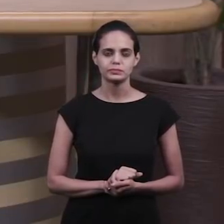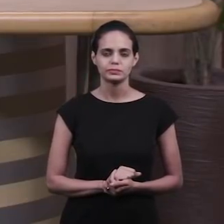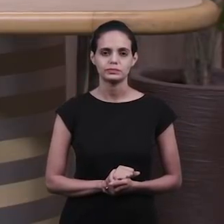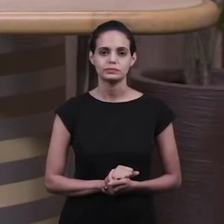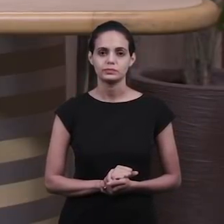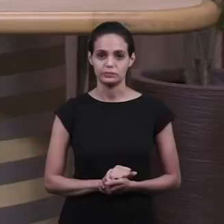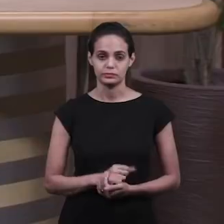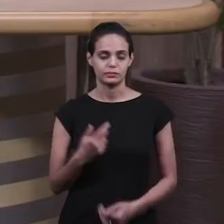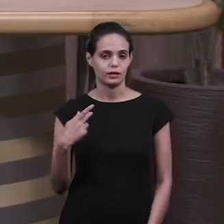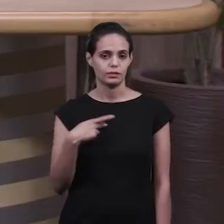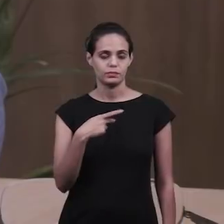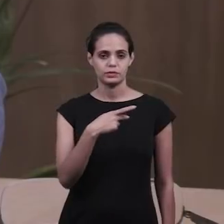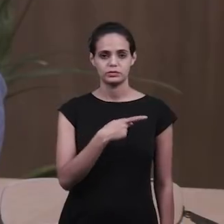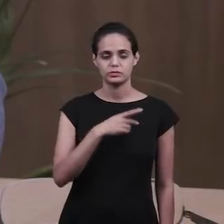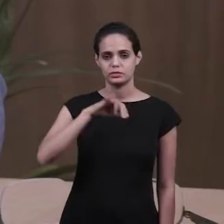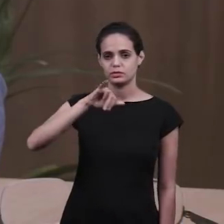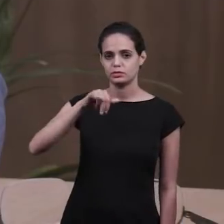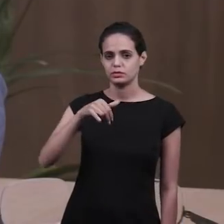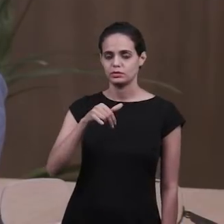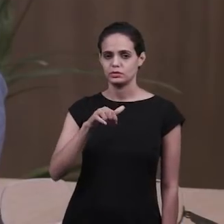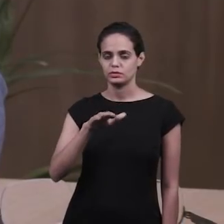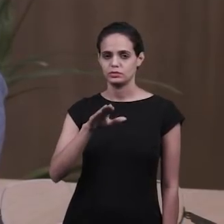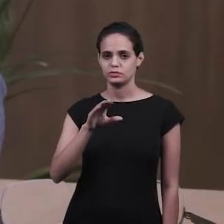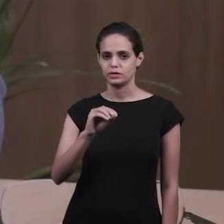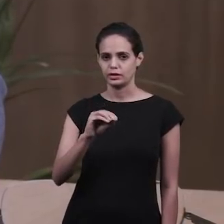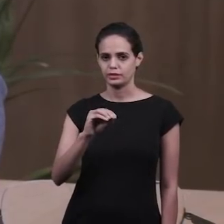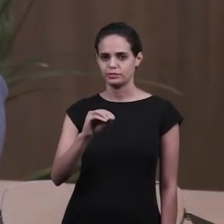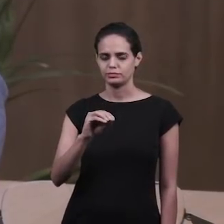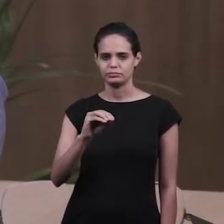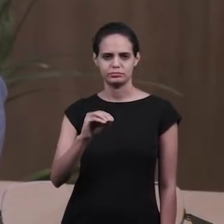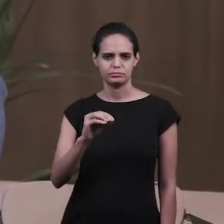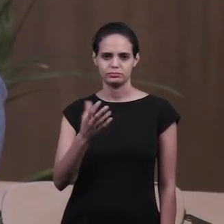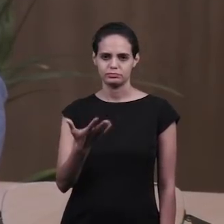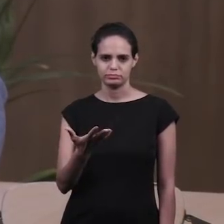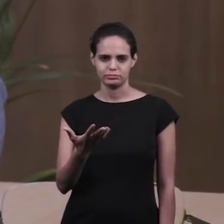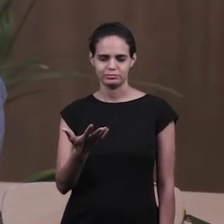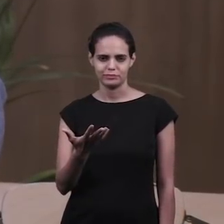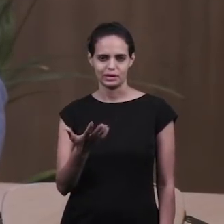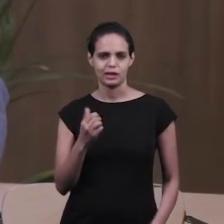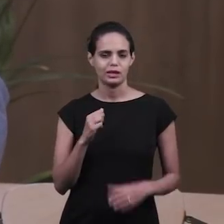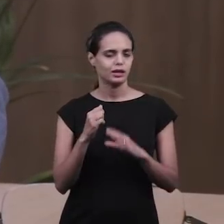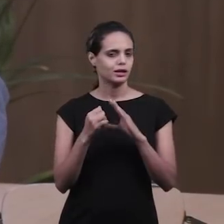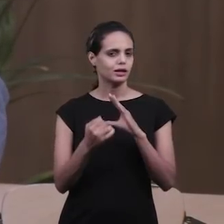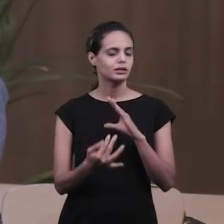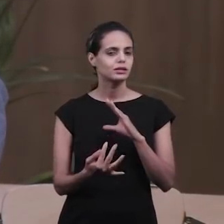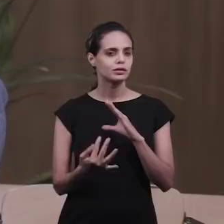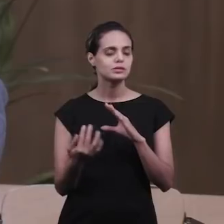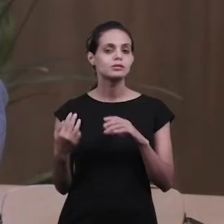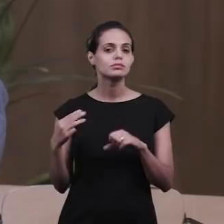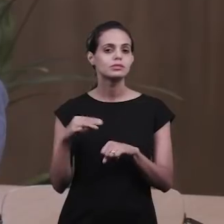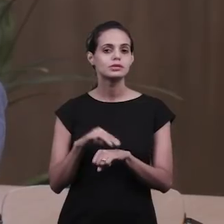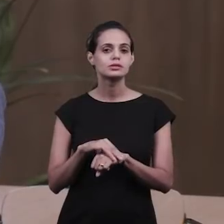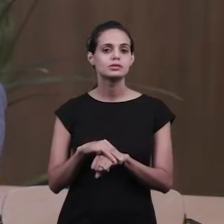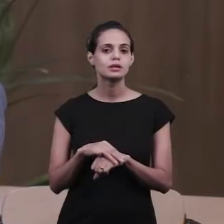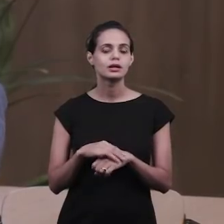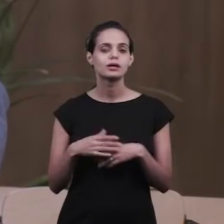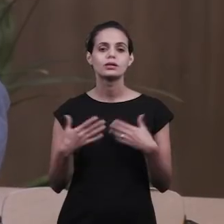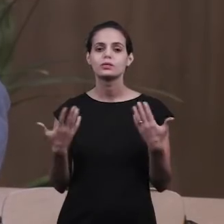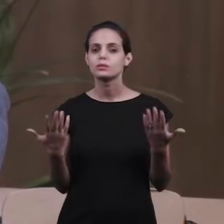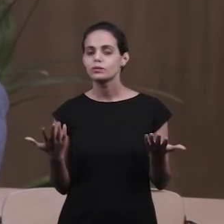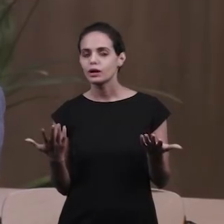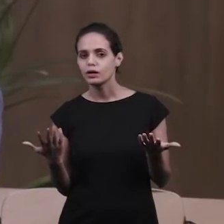Pastor Jairo era padeiro, né? Era a vida toda padaria, depois